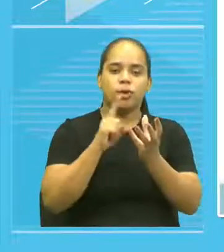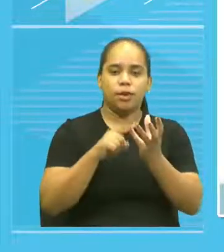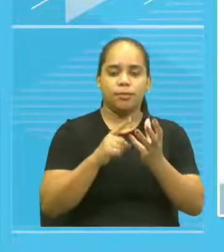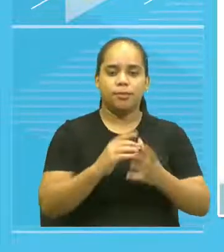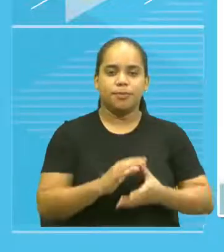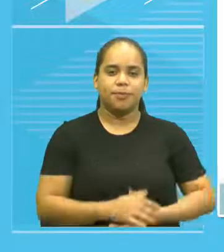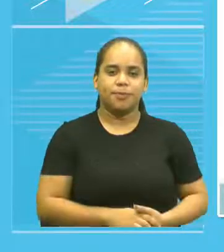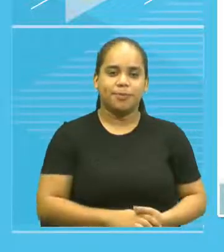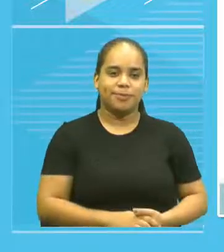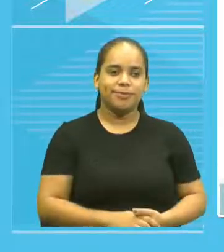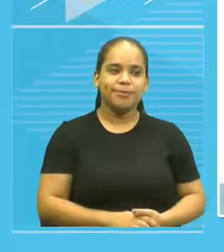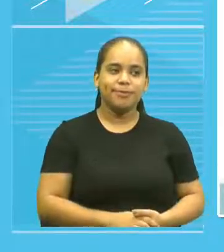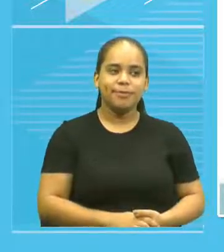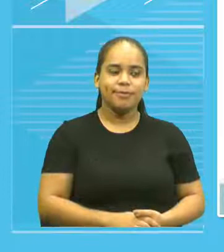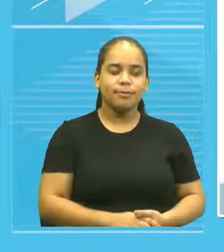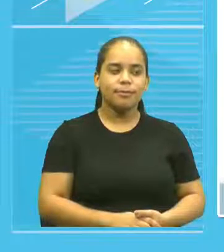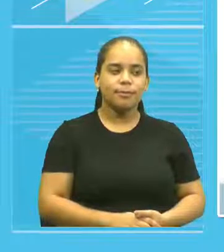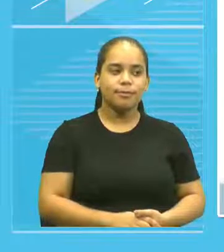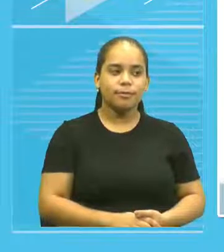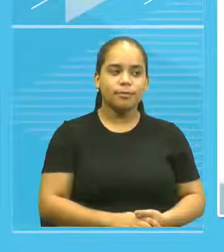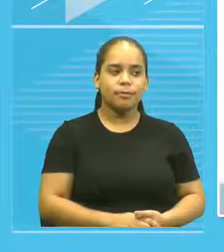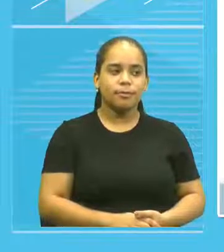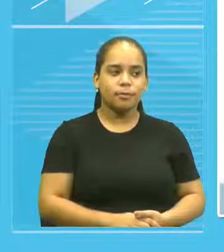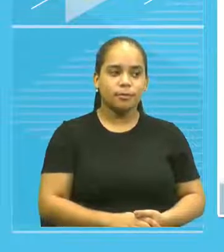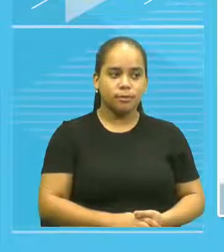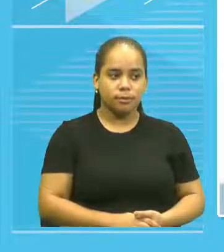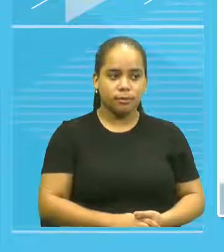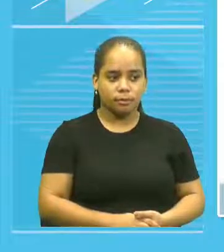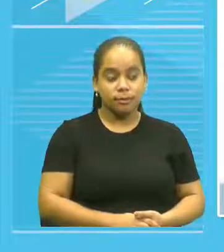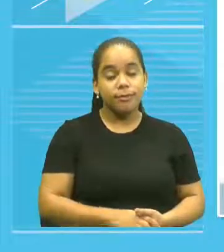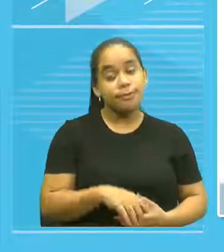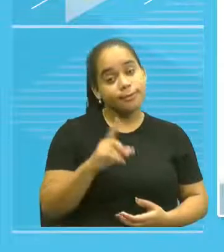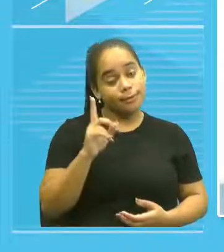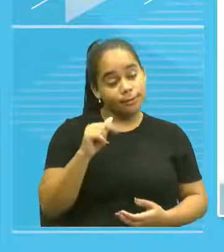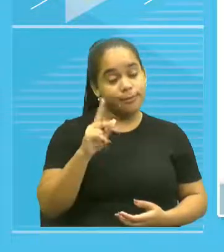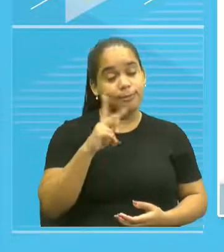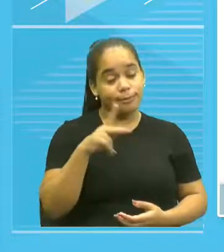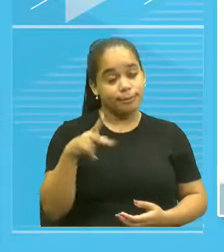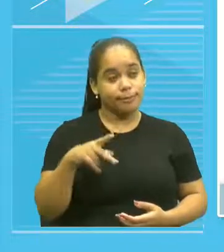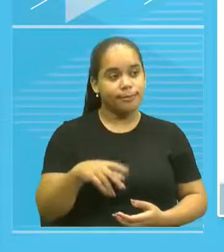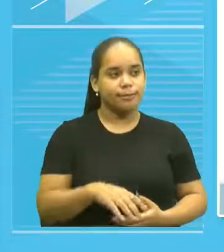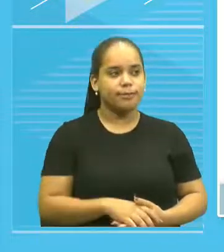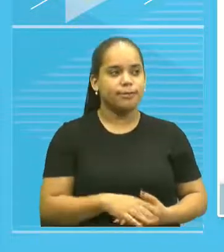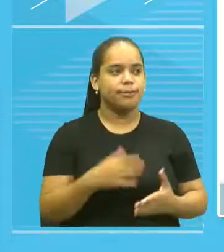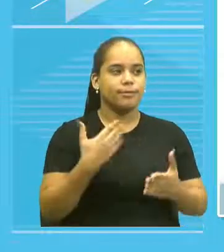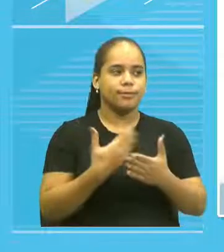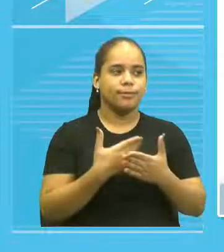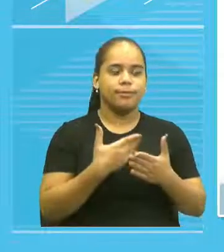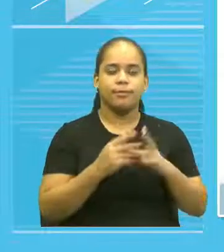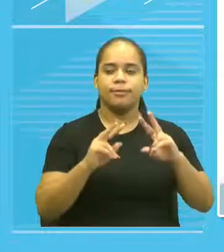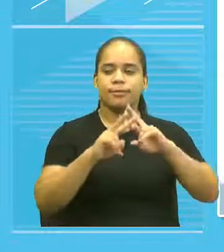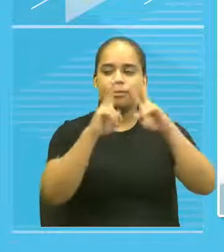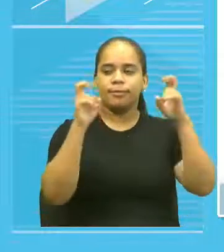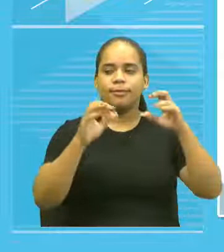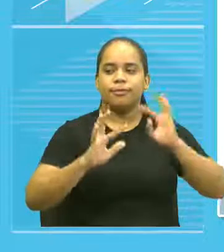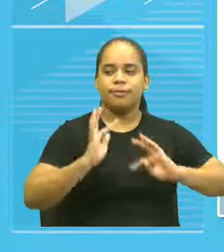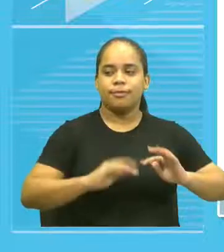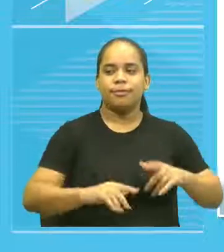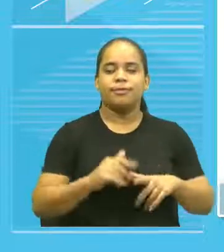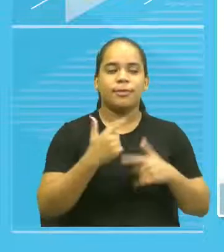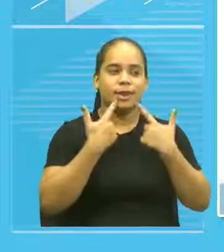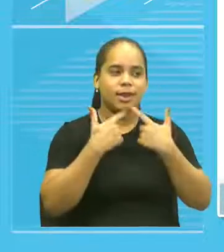vogais tá Professor É isso aí uma aula de fisiologia linguística